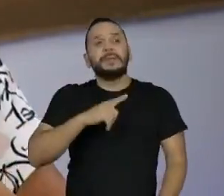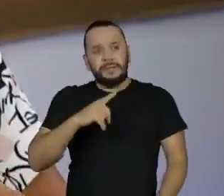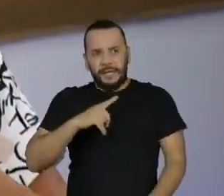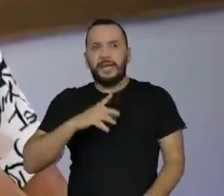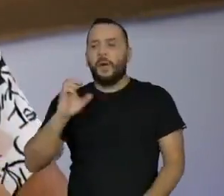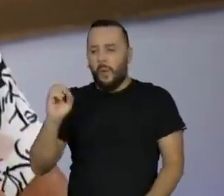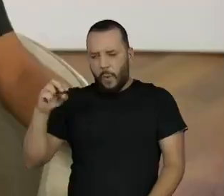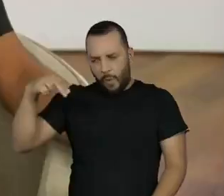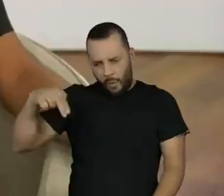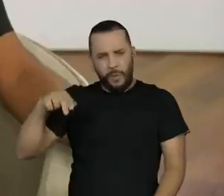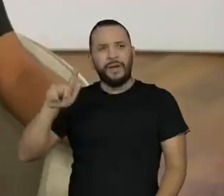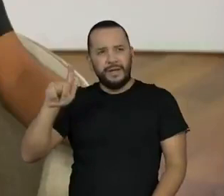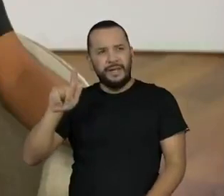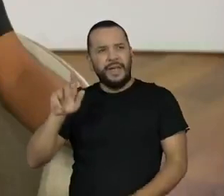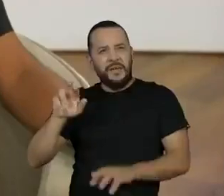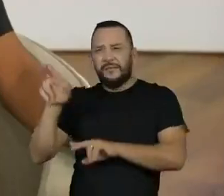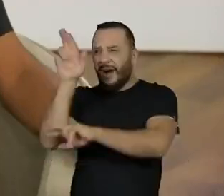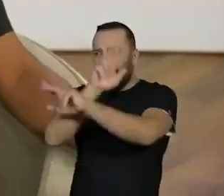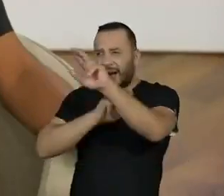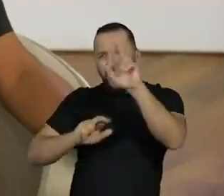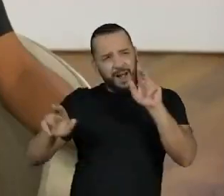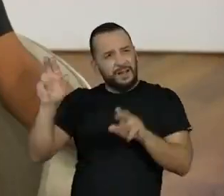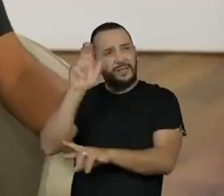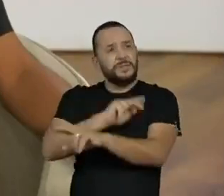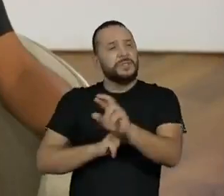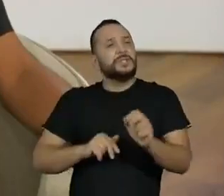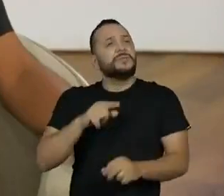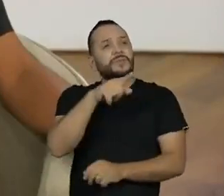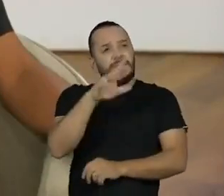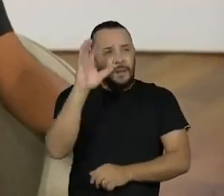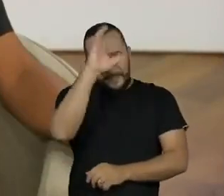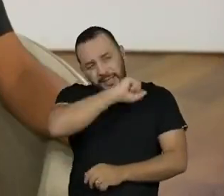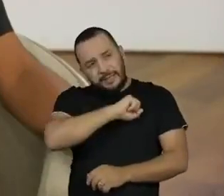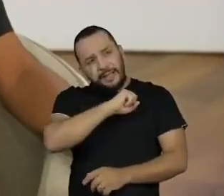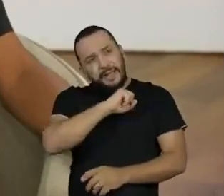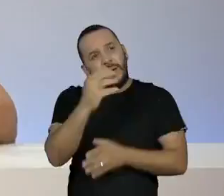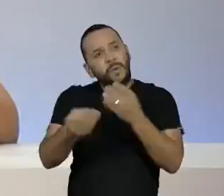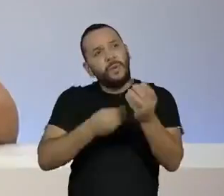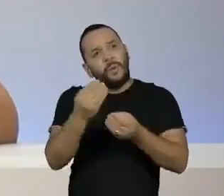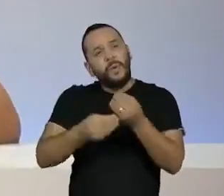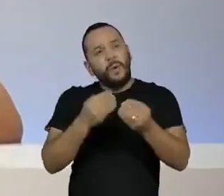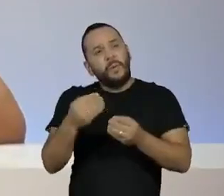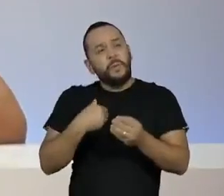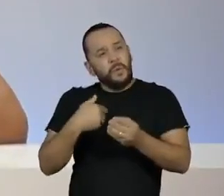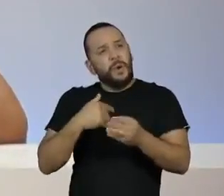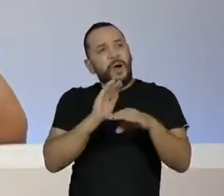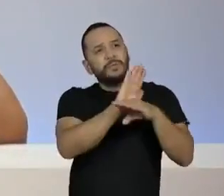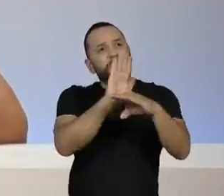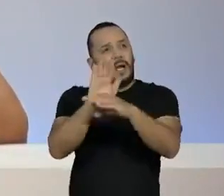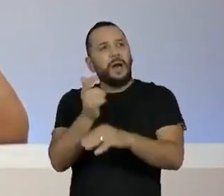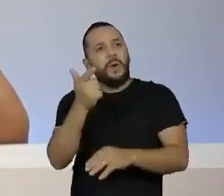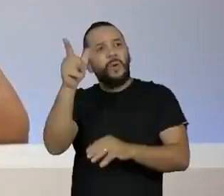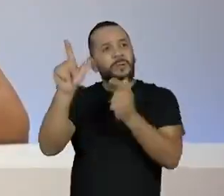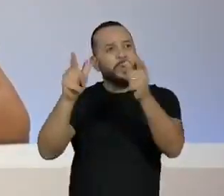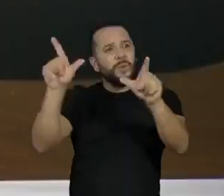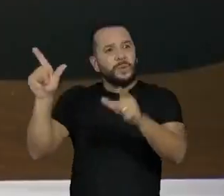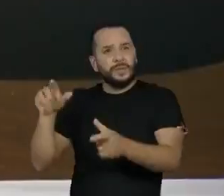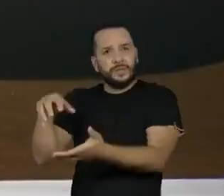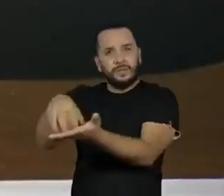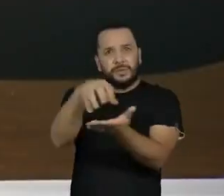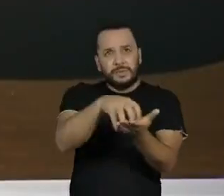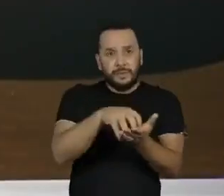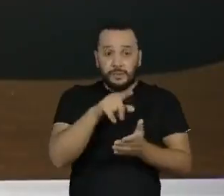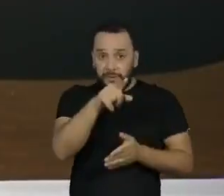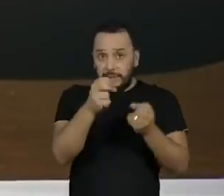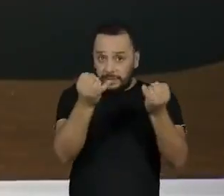grande, né? Assim, o que você aprendeu, que você acha que pode servir de aprendizado para outras organizações? É legal você explicar também,